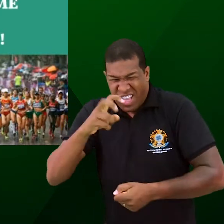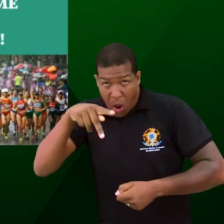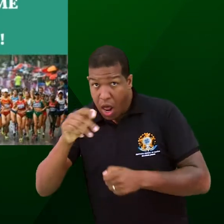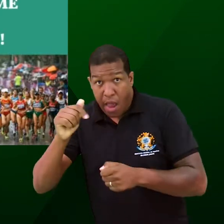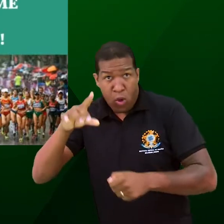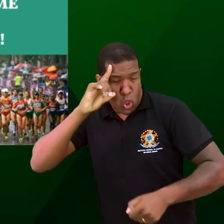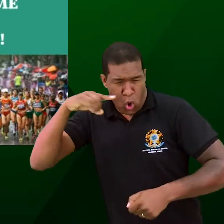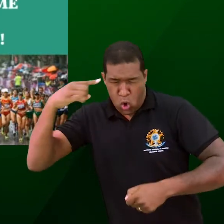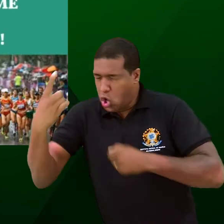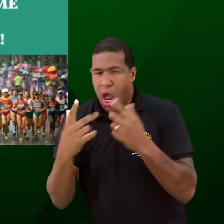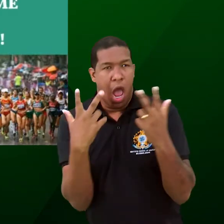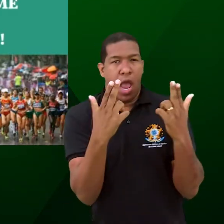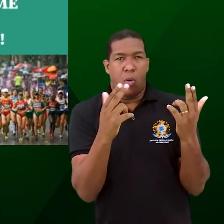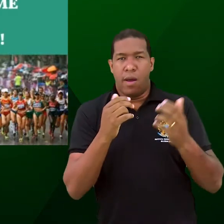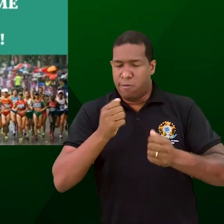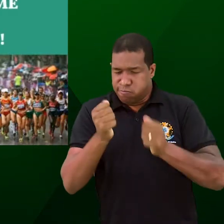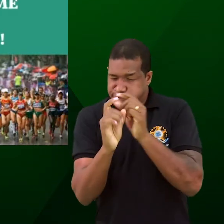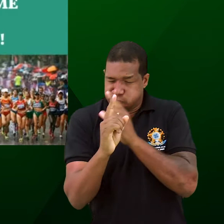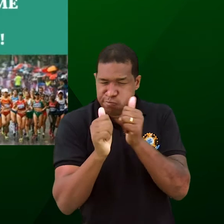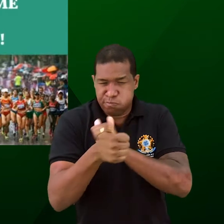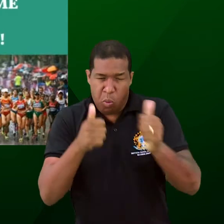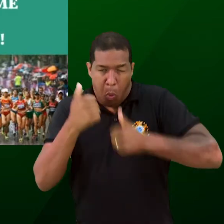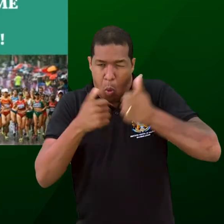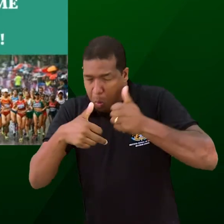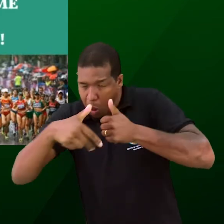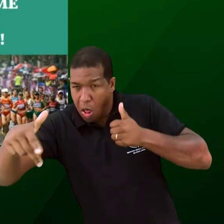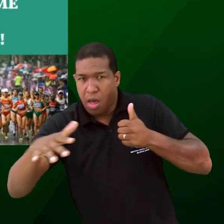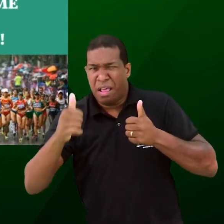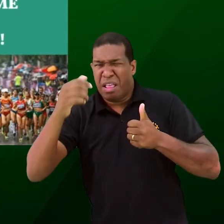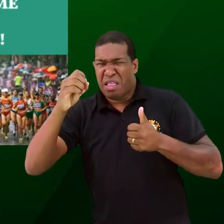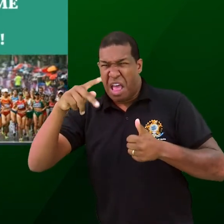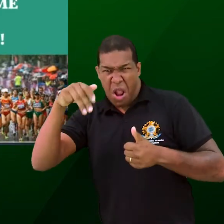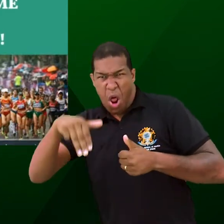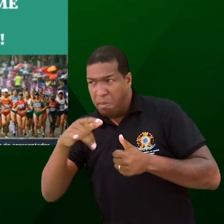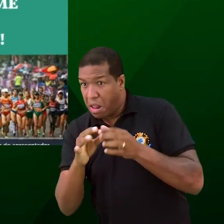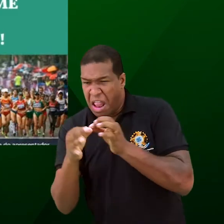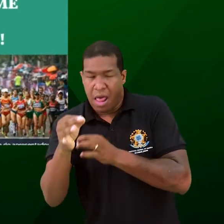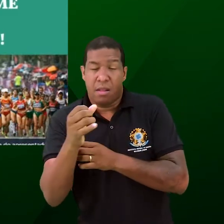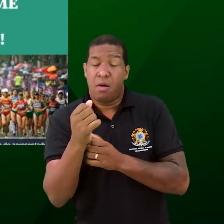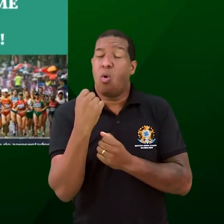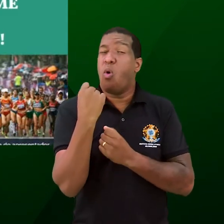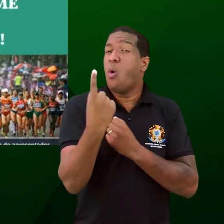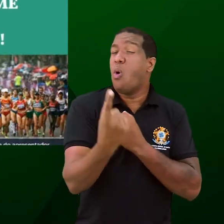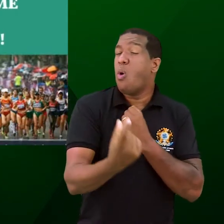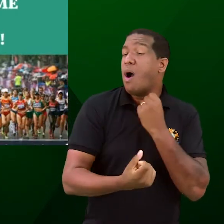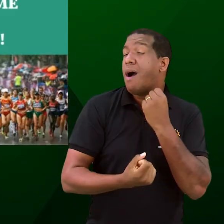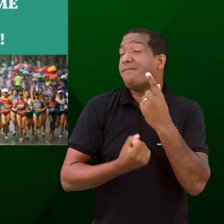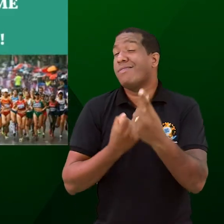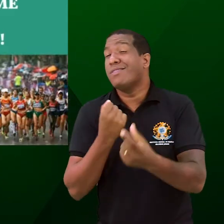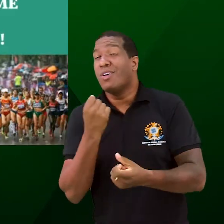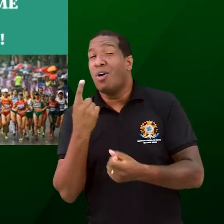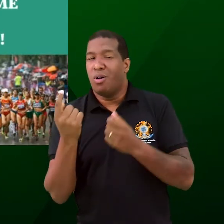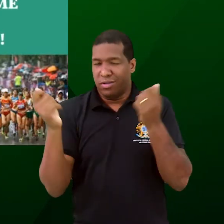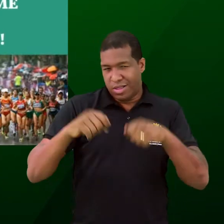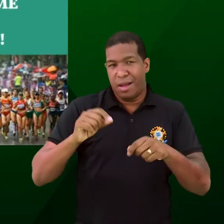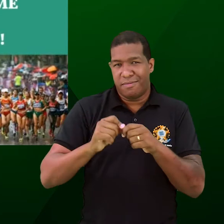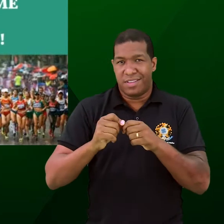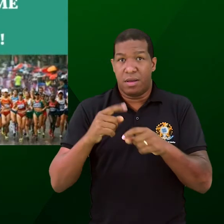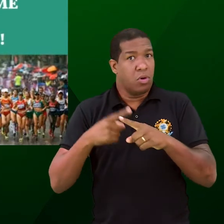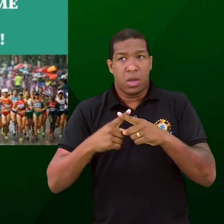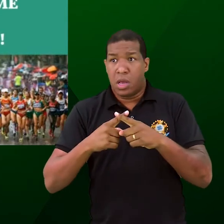cardiovascular e respiratório que propiciaram isso. Minhas células não se esgotam tão rapidamente dessa atividade que eu